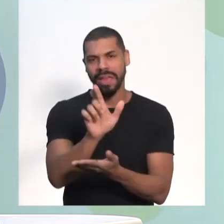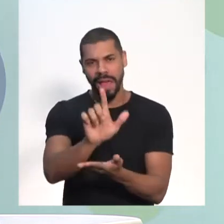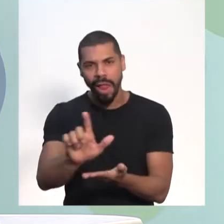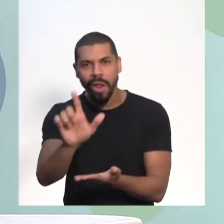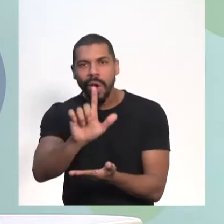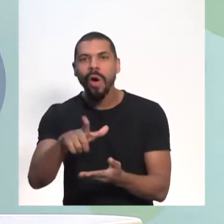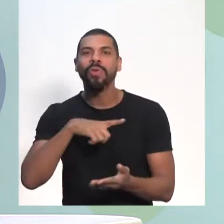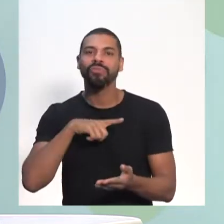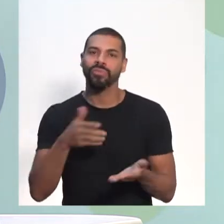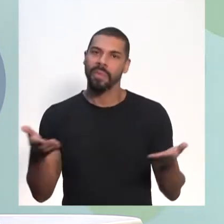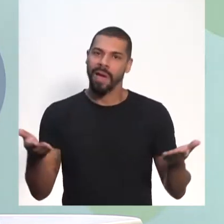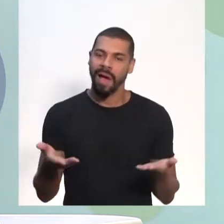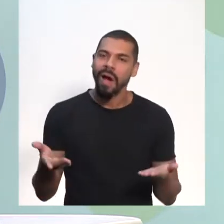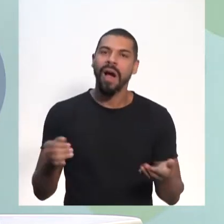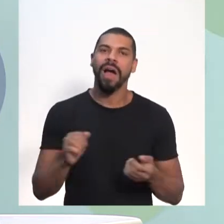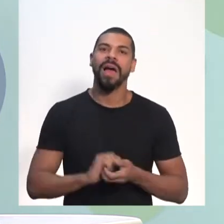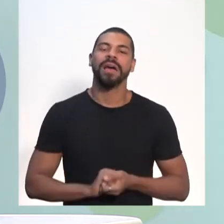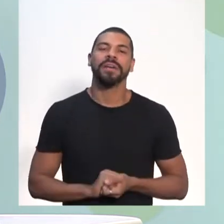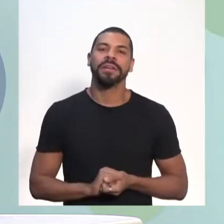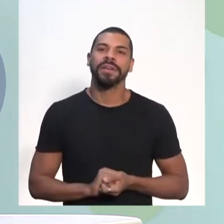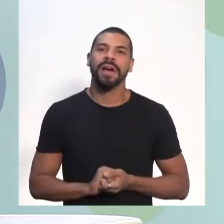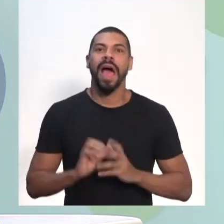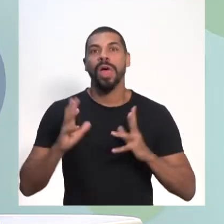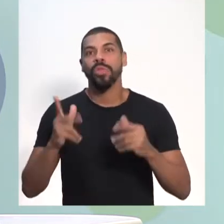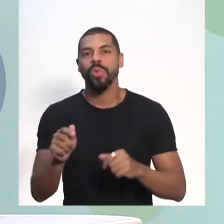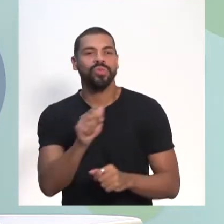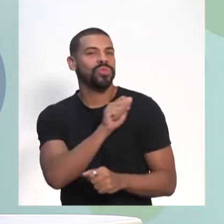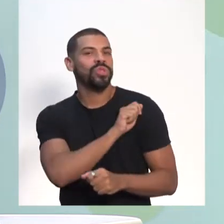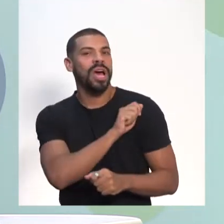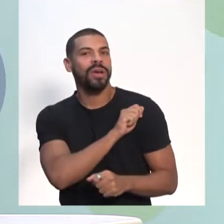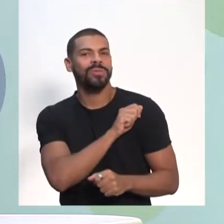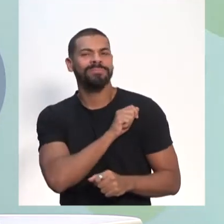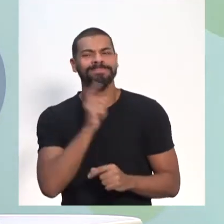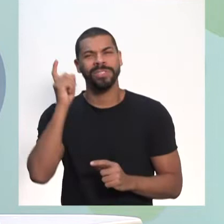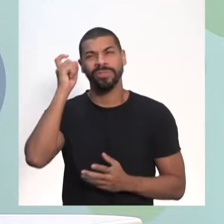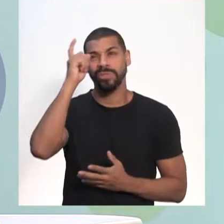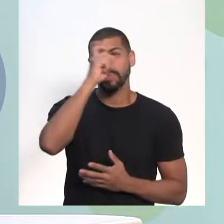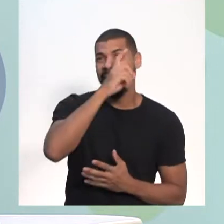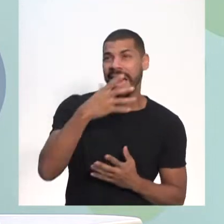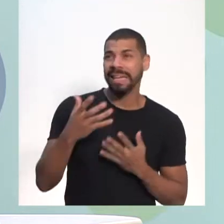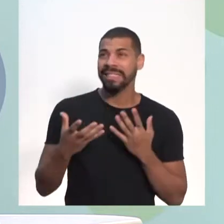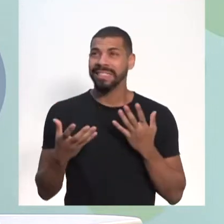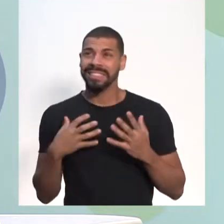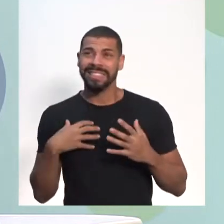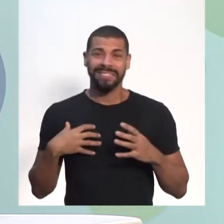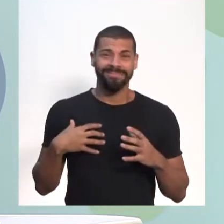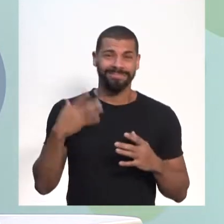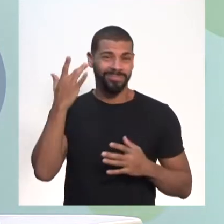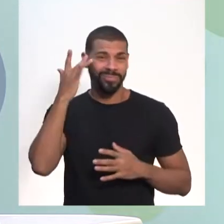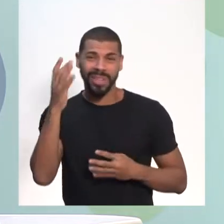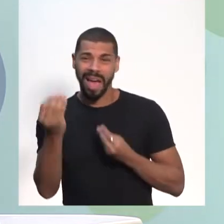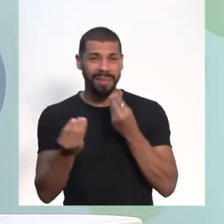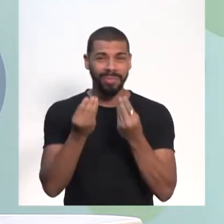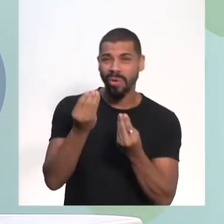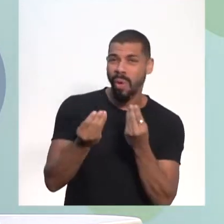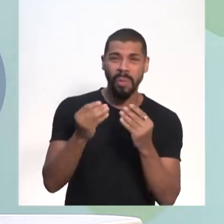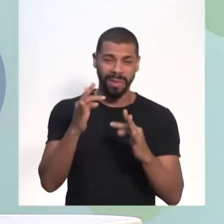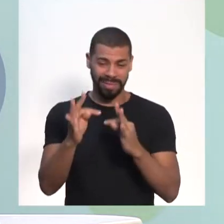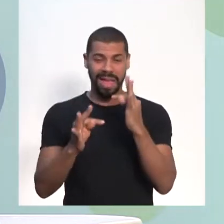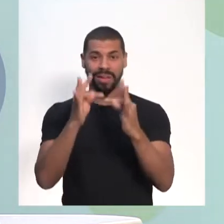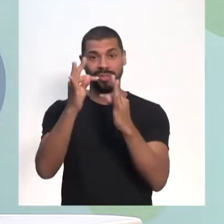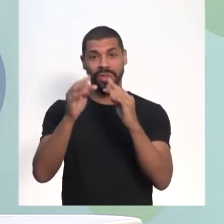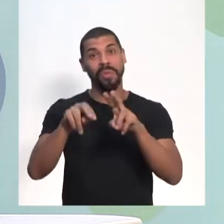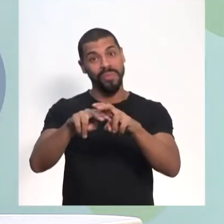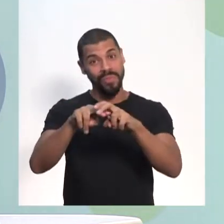estamos atentos também atentos a todos os alunos que estão com dificuldades em relação à tecnologia, por isso até que nós temos a